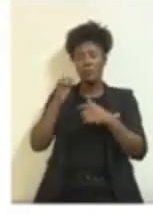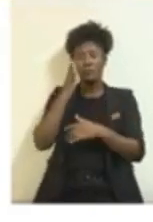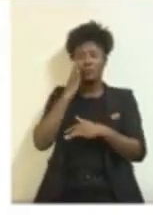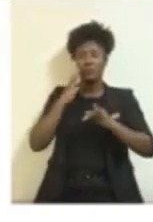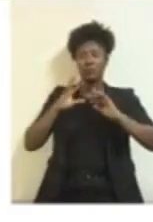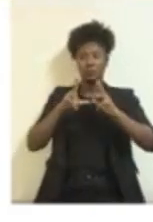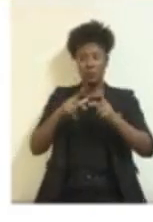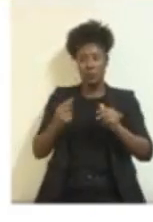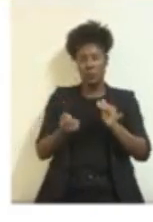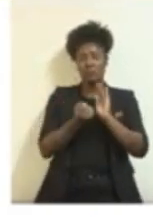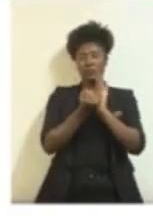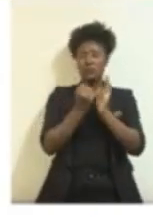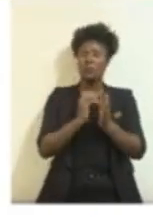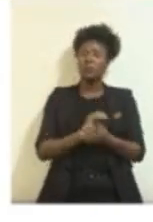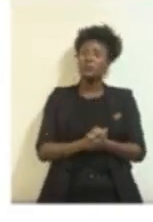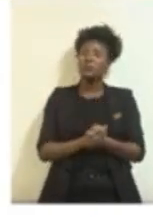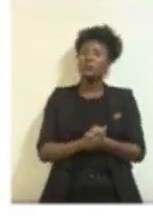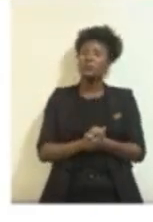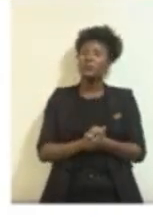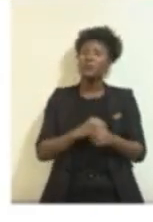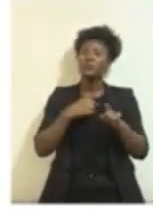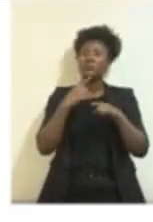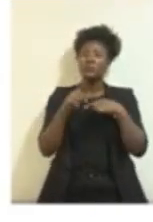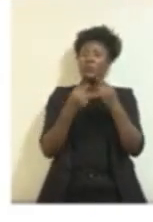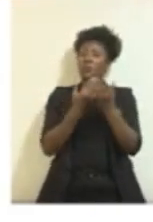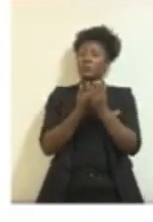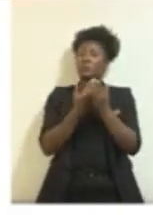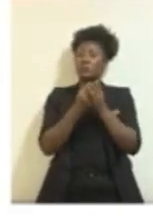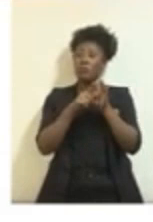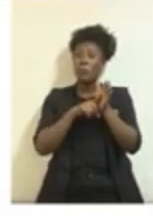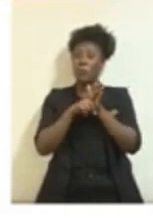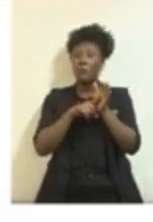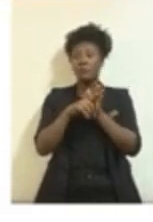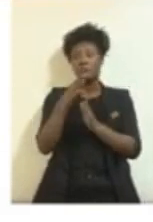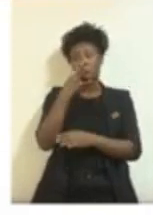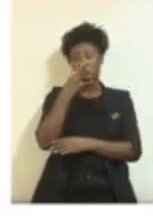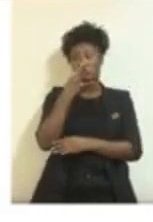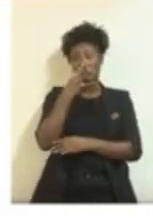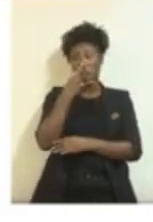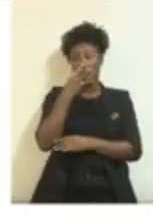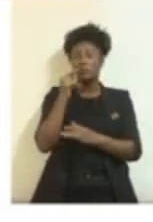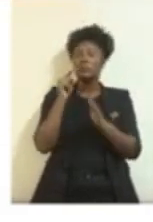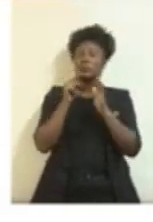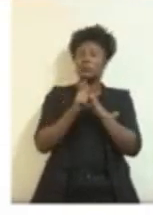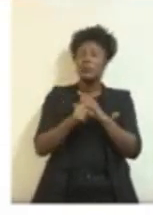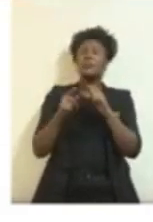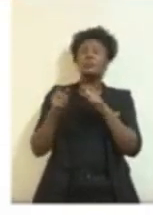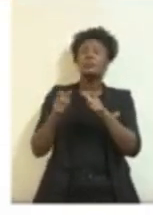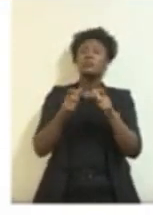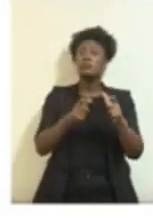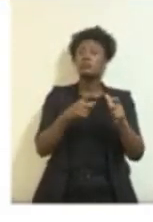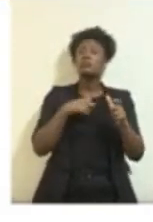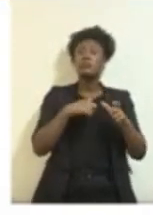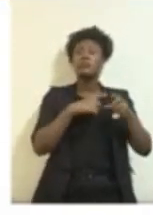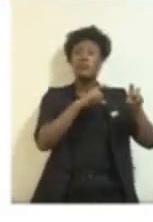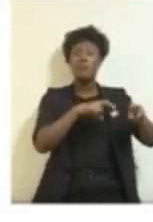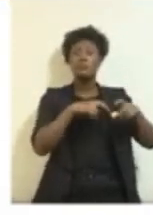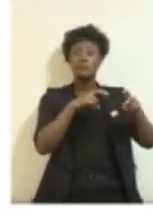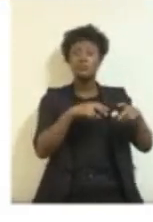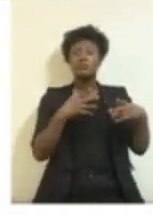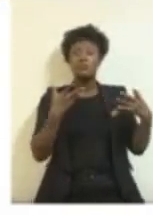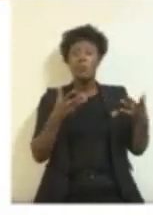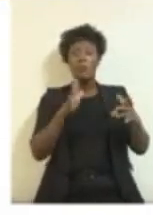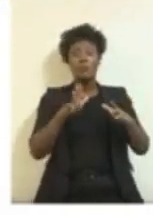afetados. Há um estudo interessante aqui, né, que faz a pergunta, e nos locais onde ainda tem o campo, mas